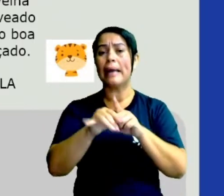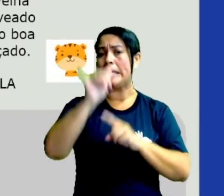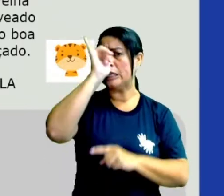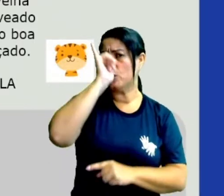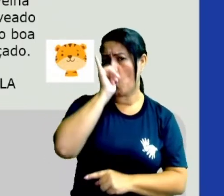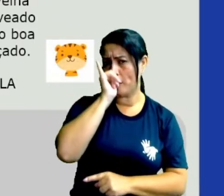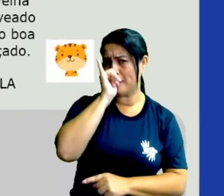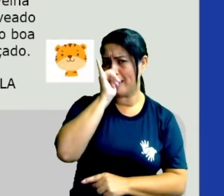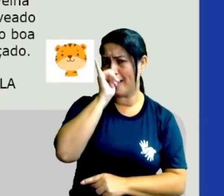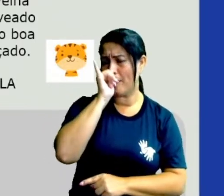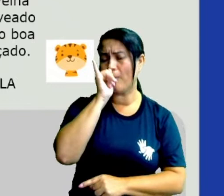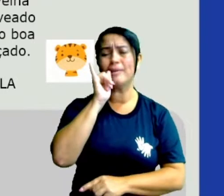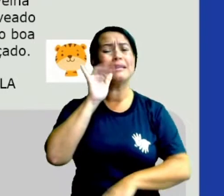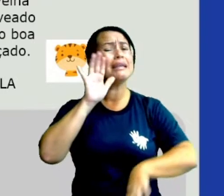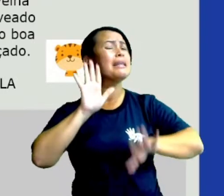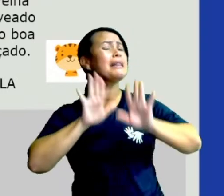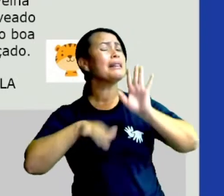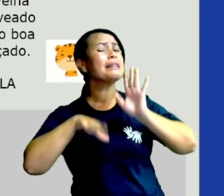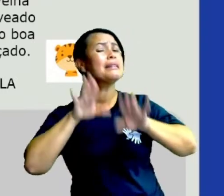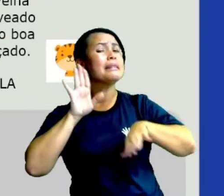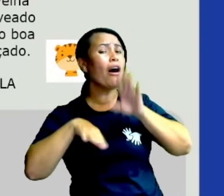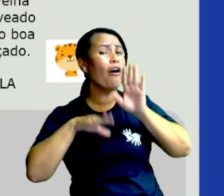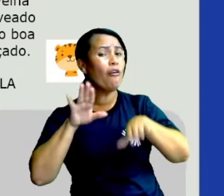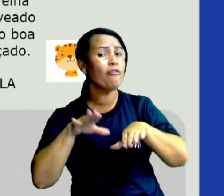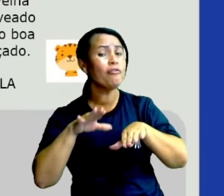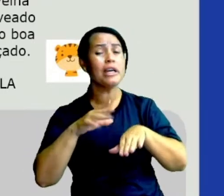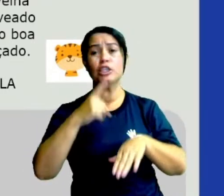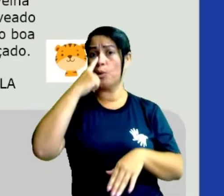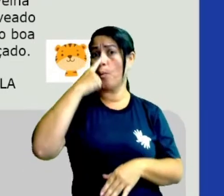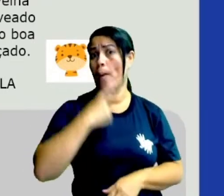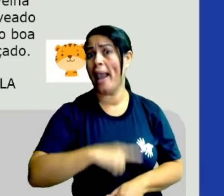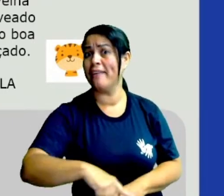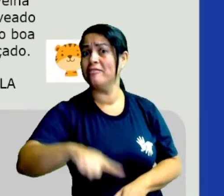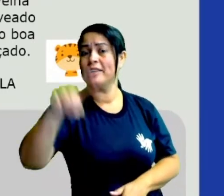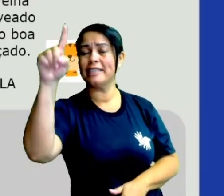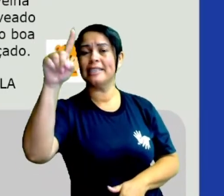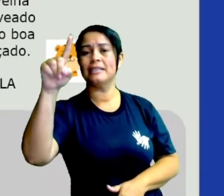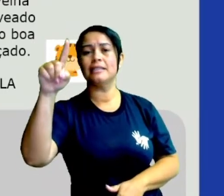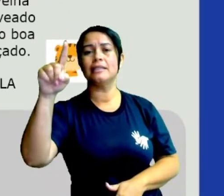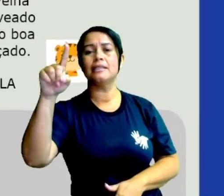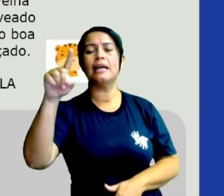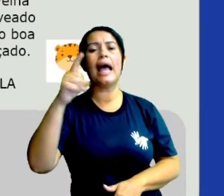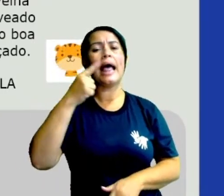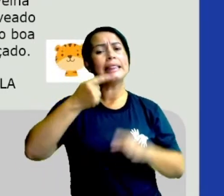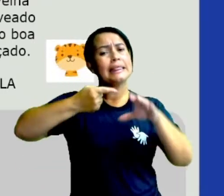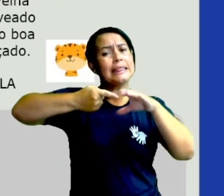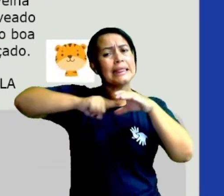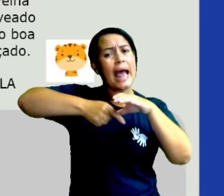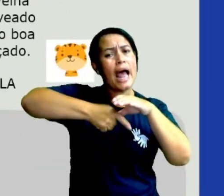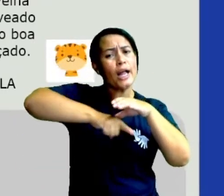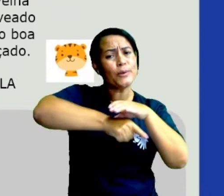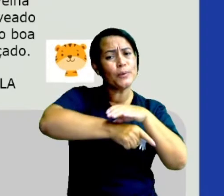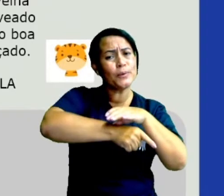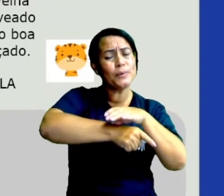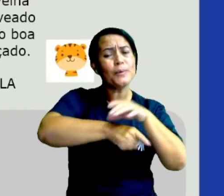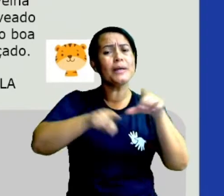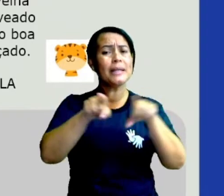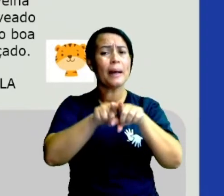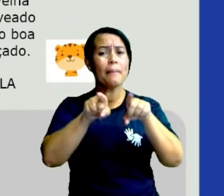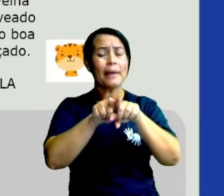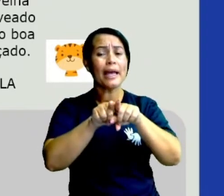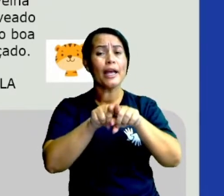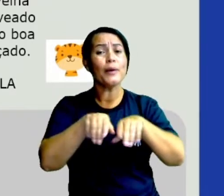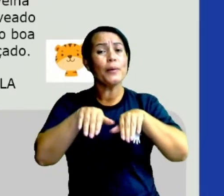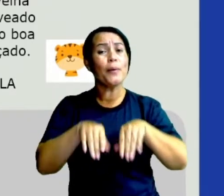ceronte Talvez um elefante o gato Simon